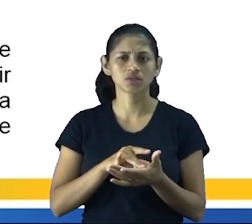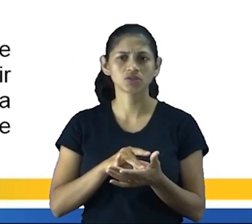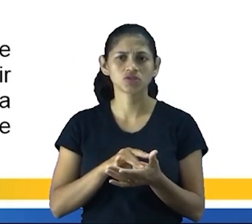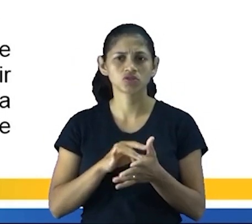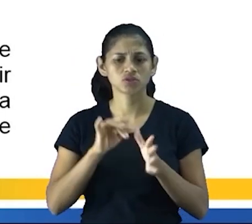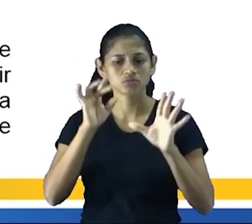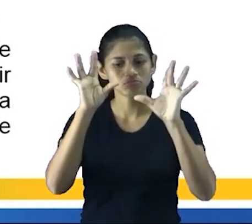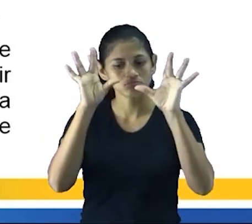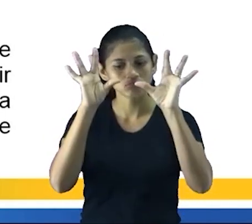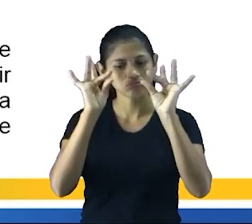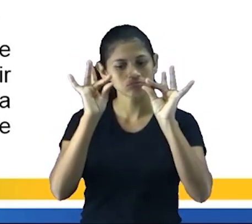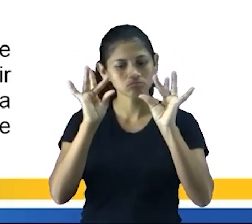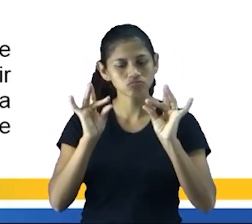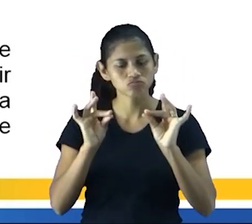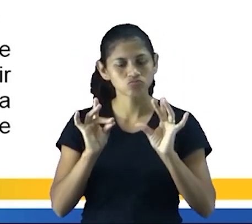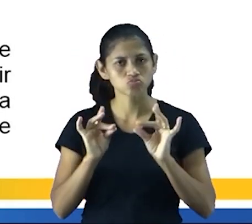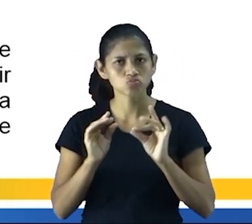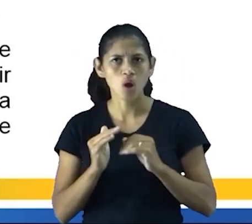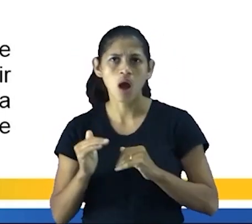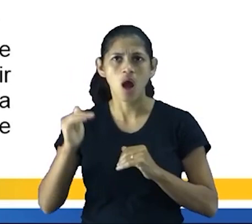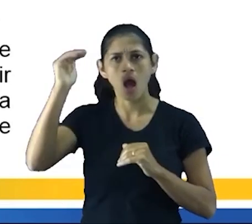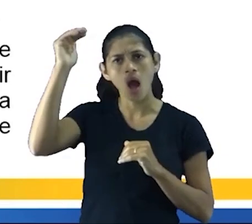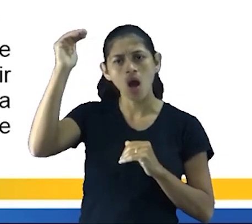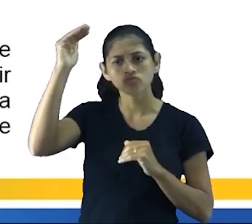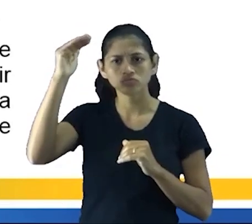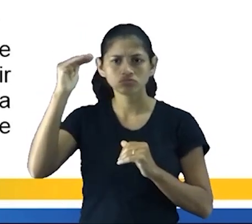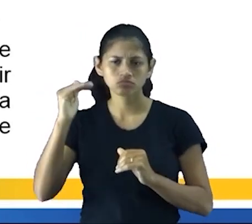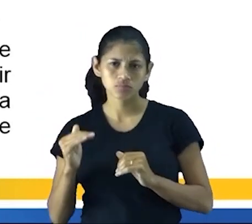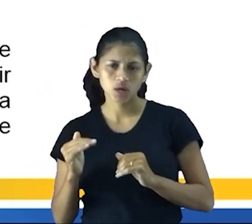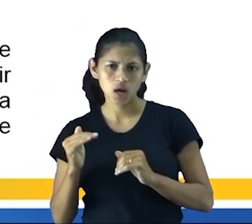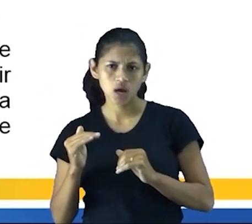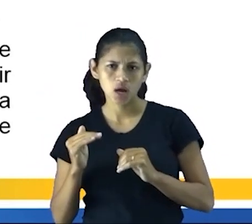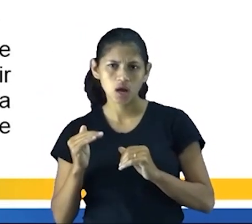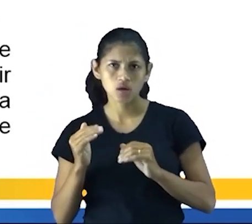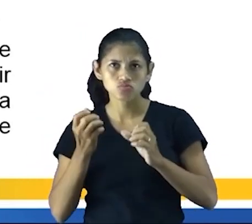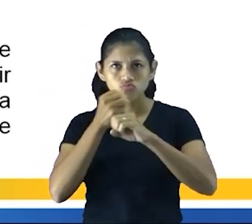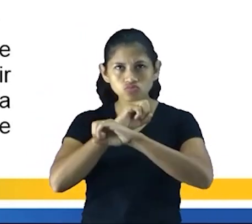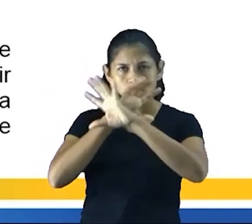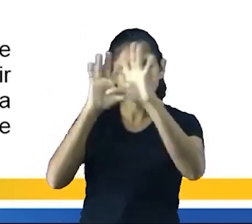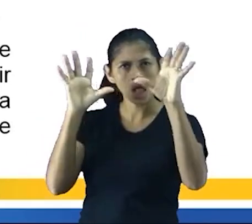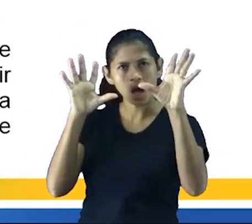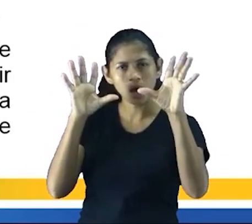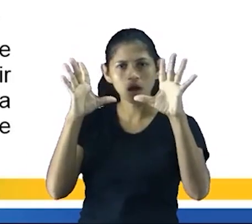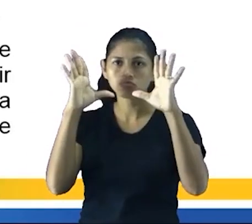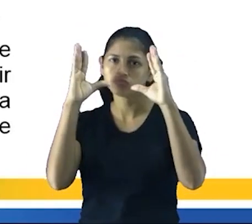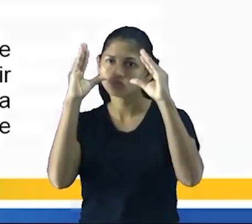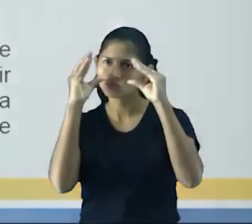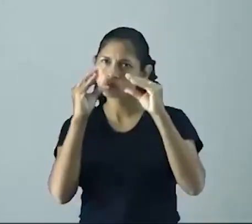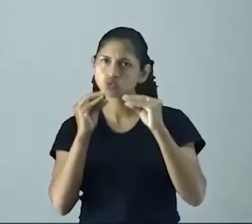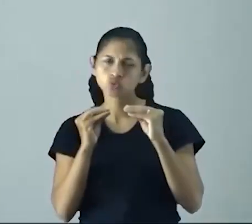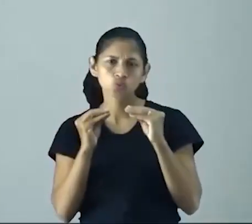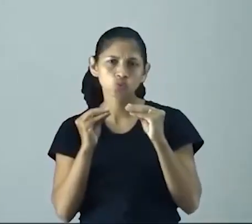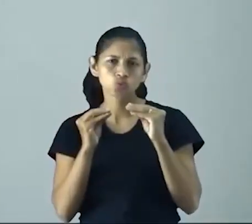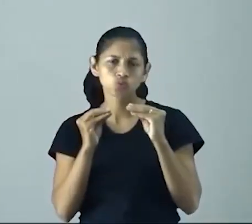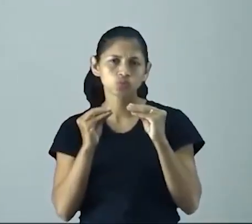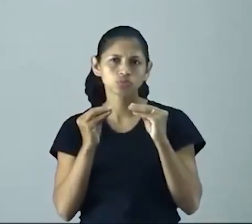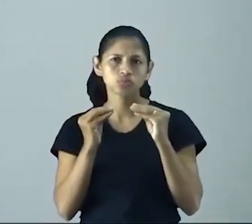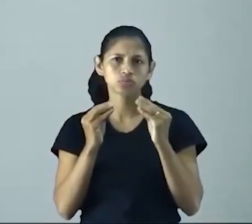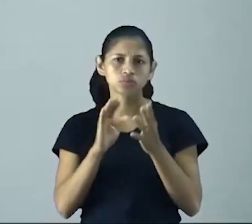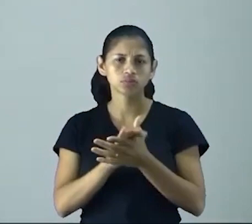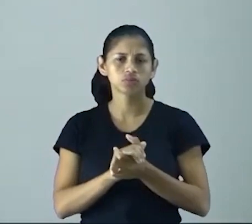algo. Alto, baixo, claro, escuro, longo, curto. Então, na objetiva, você